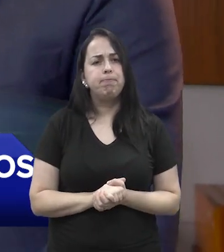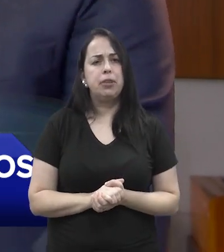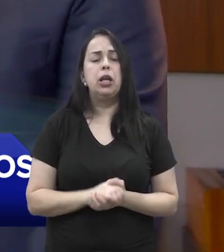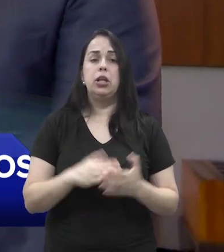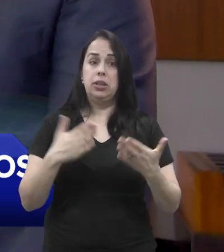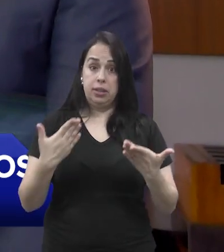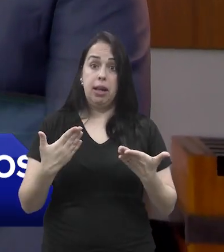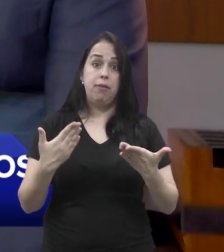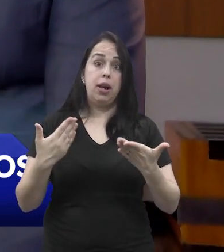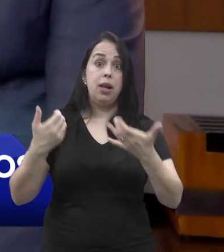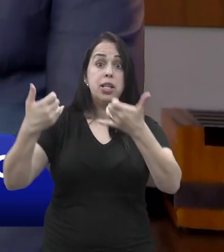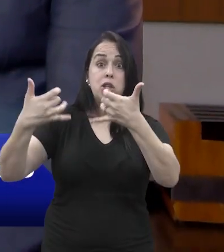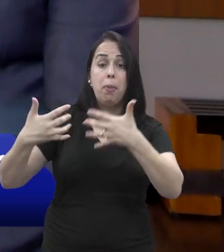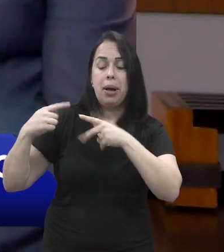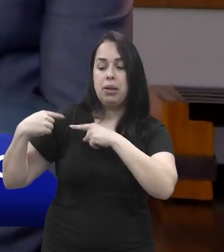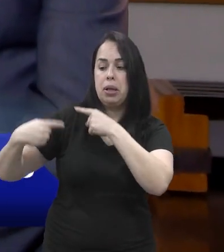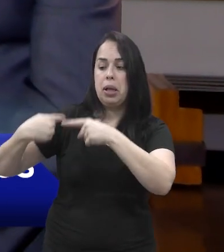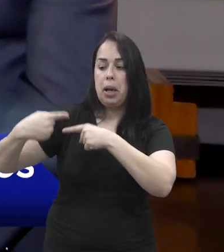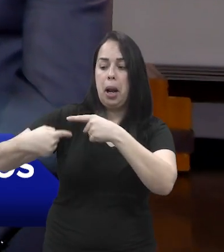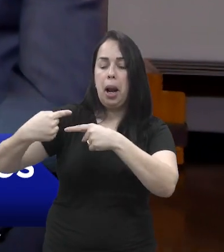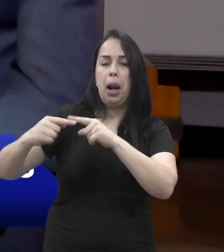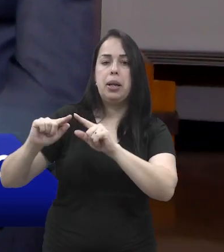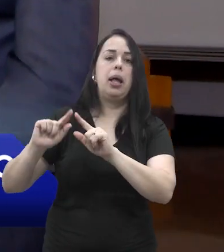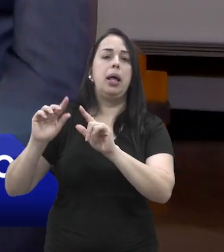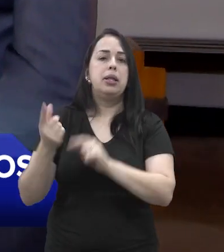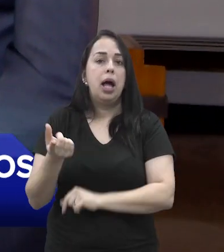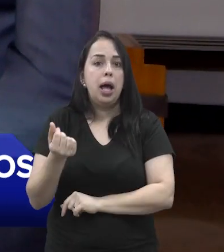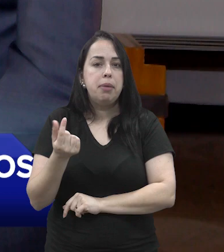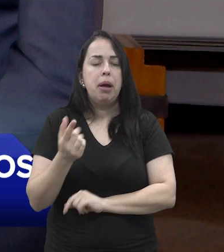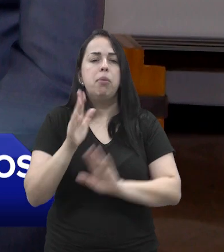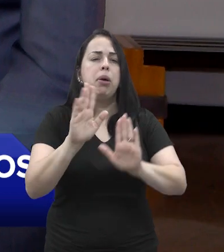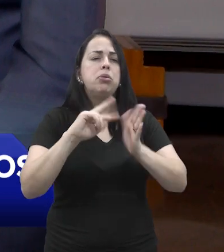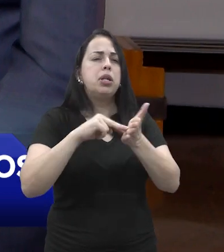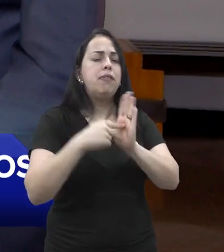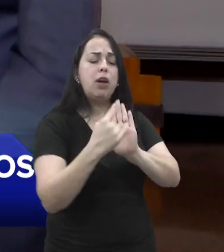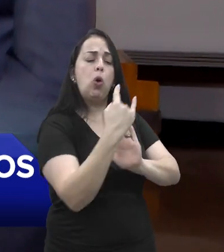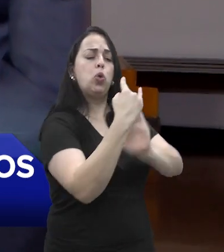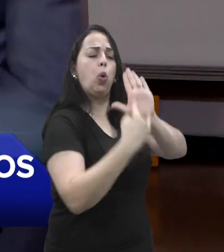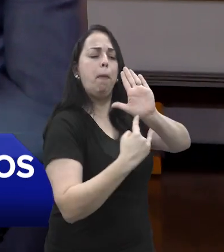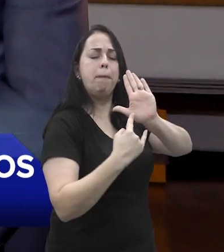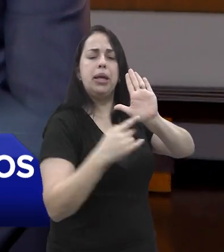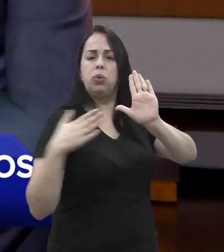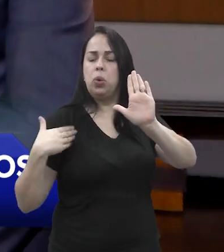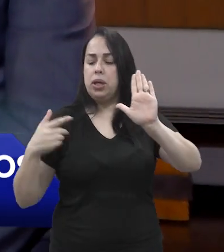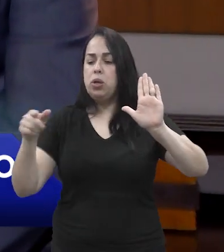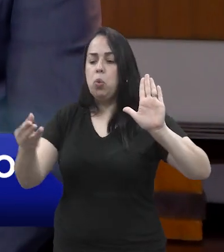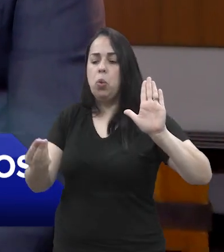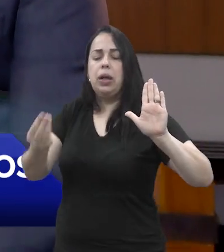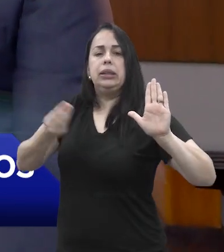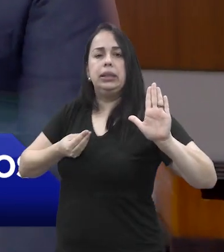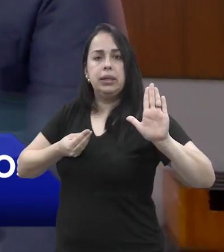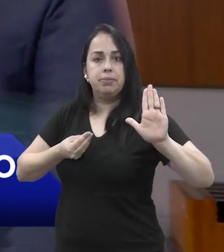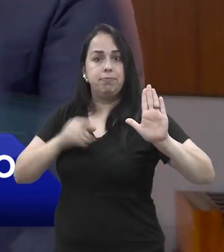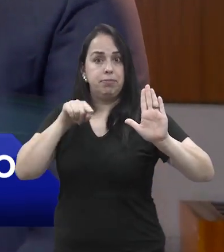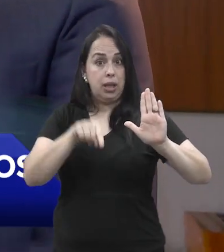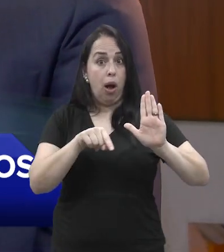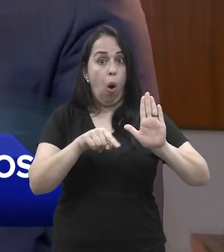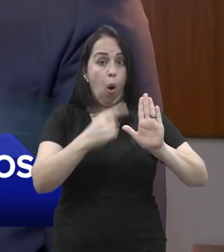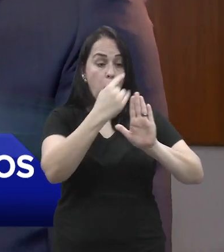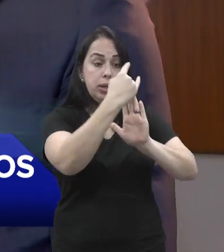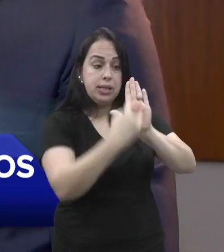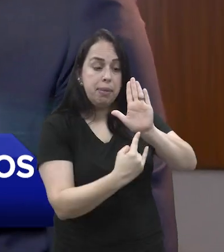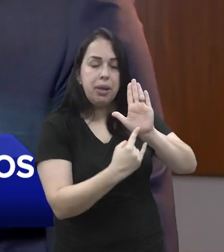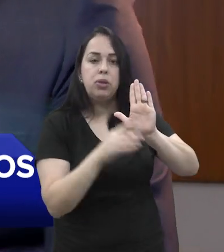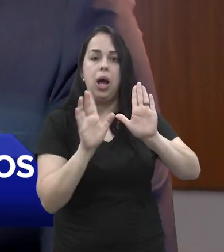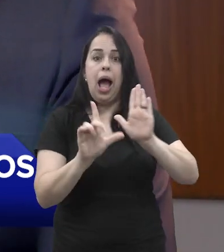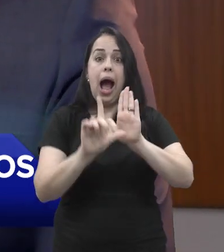está em casa, a gente está falando de herança. O que é um testamento e o que é uma herança? Perfeito. O testamento é um documento que você